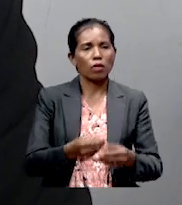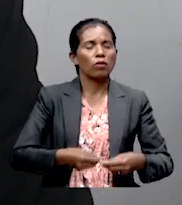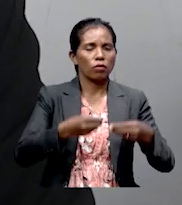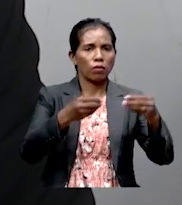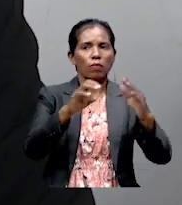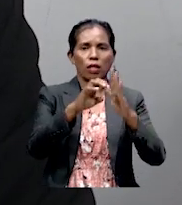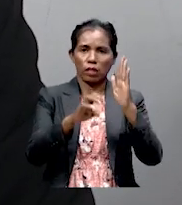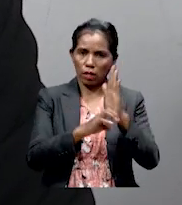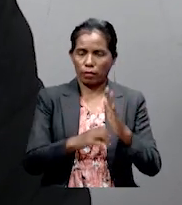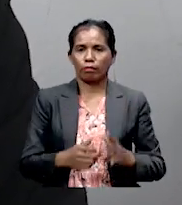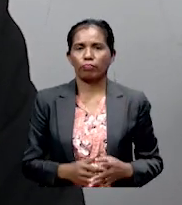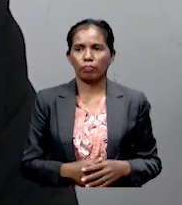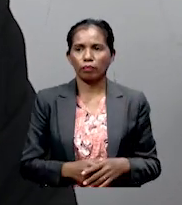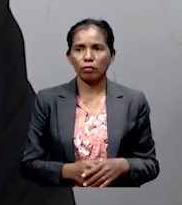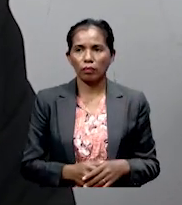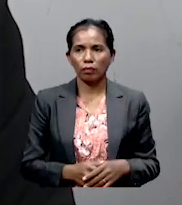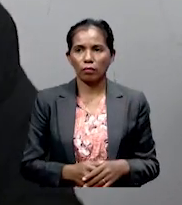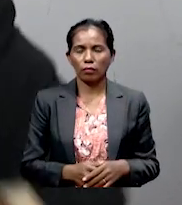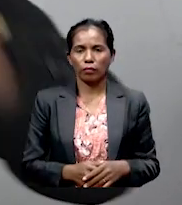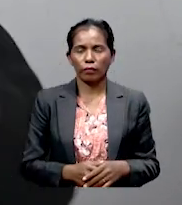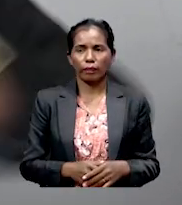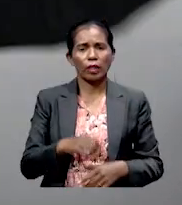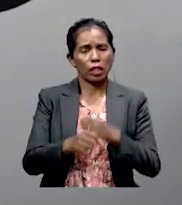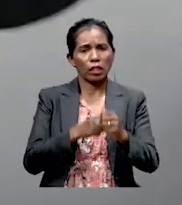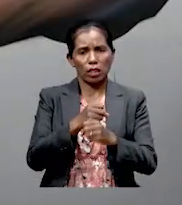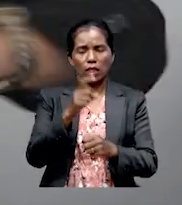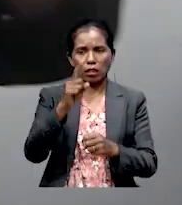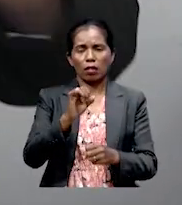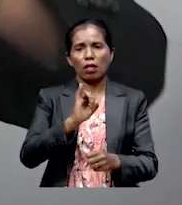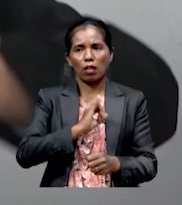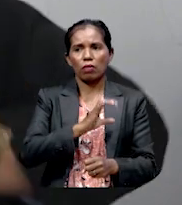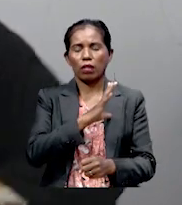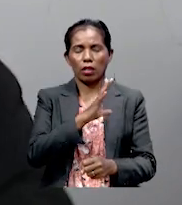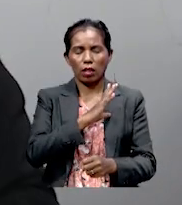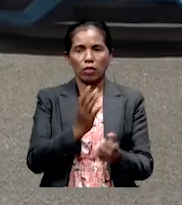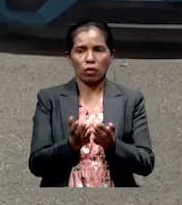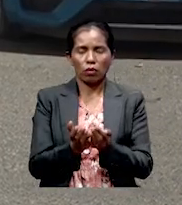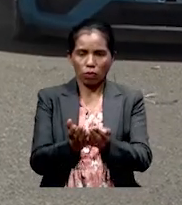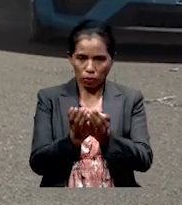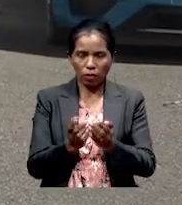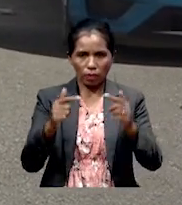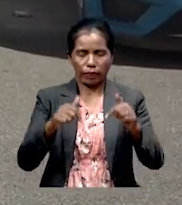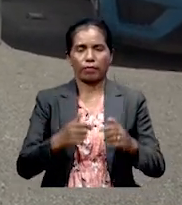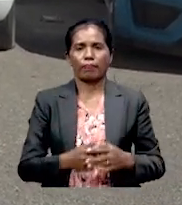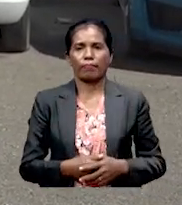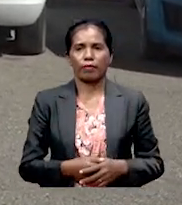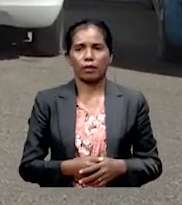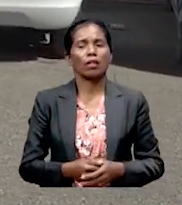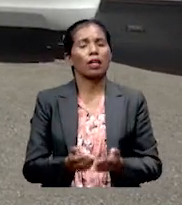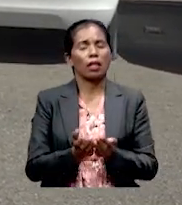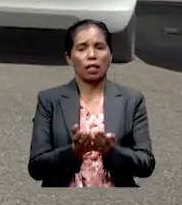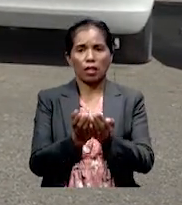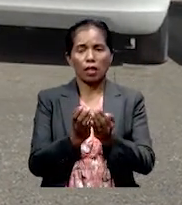que sim. Surat ini ainda nem laran? Ya, surat ini ainda nem laran. Aude, aude, aude, maite ala, aude, tindak tambah tiri. Kareta hirak nebe para